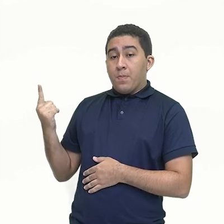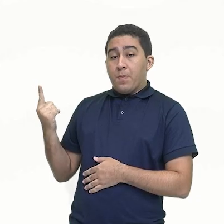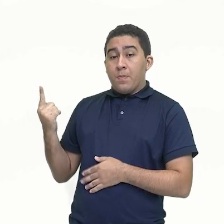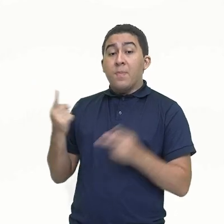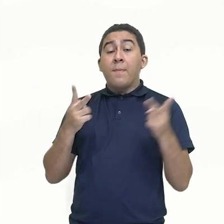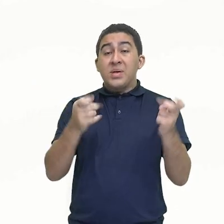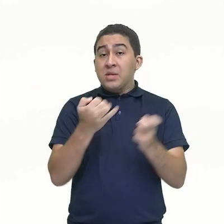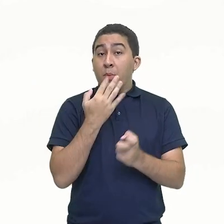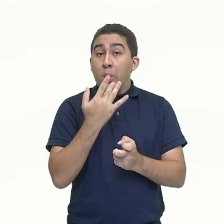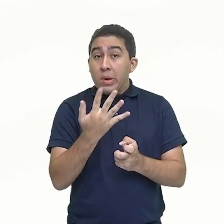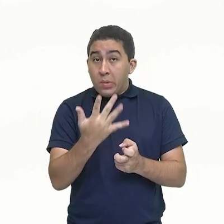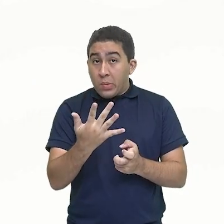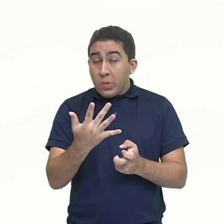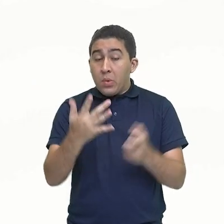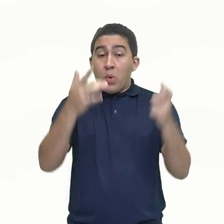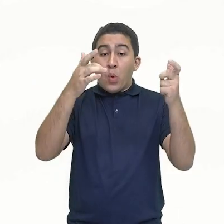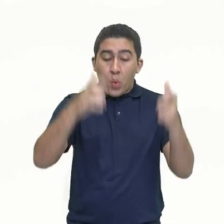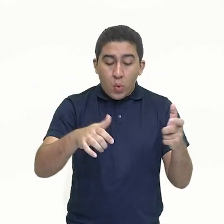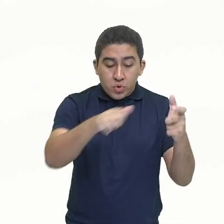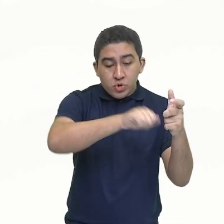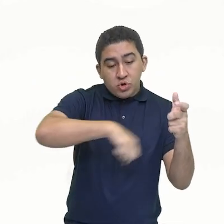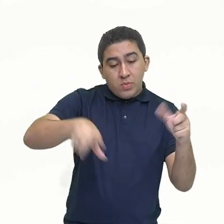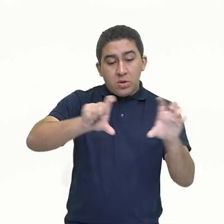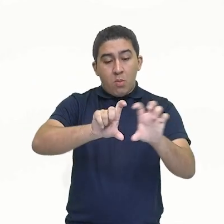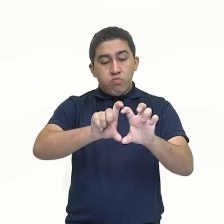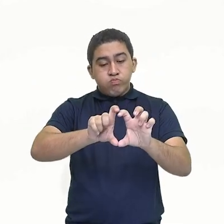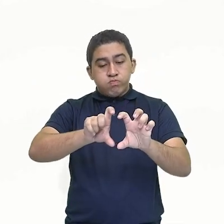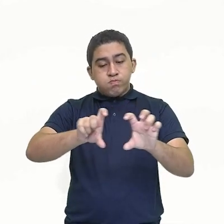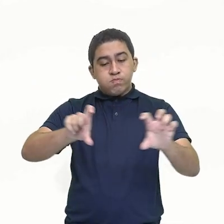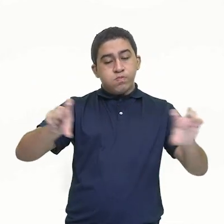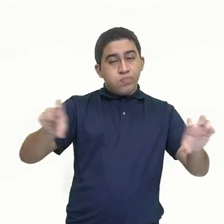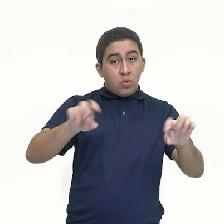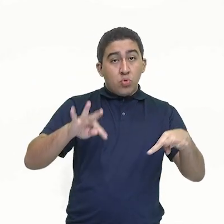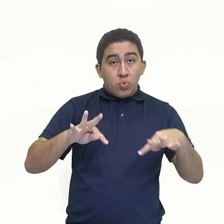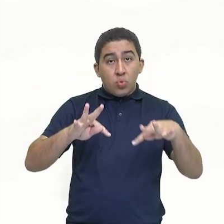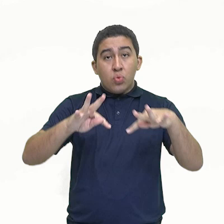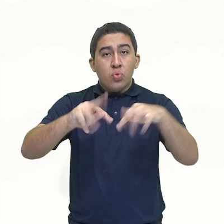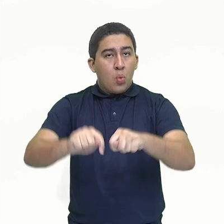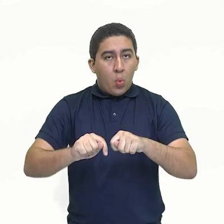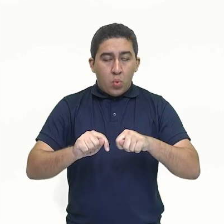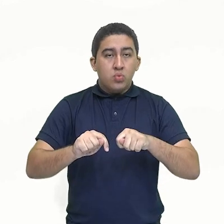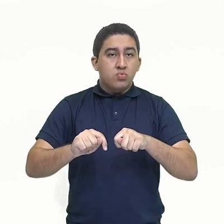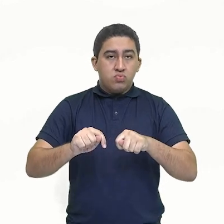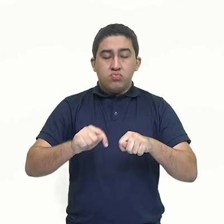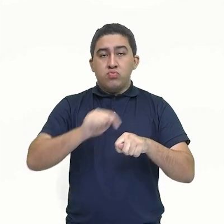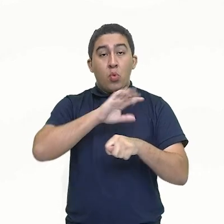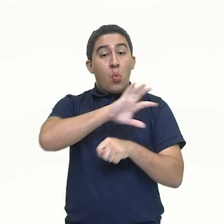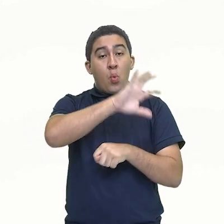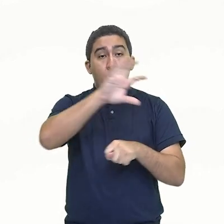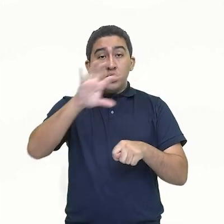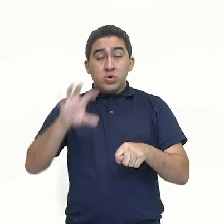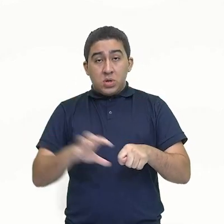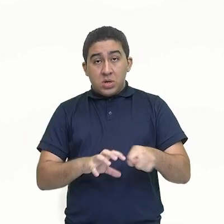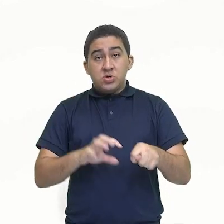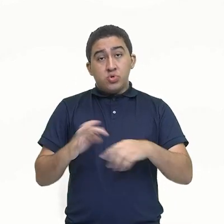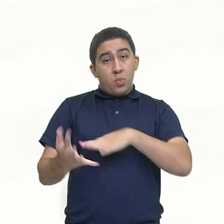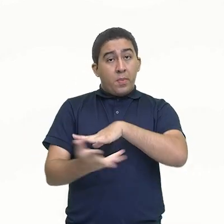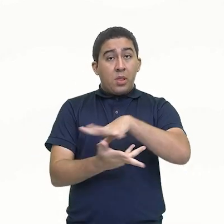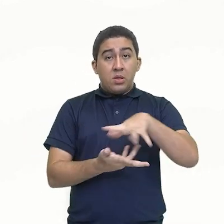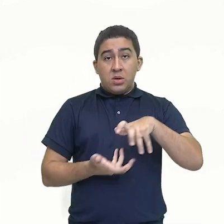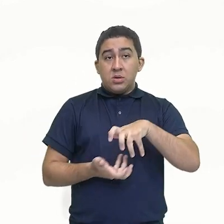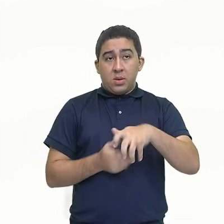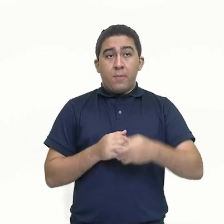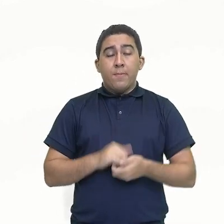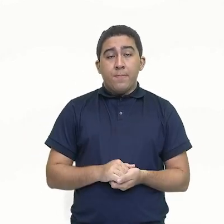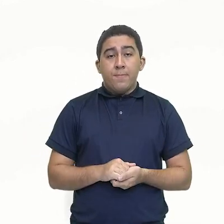cor? Olha só, eles estão nessa faixa tropical de todos os continentes do planeta